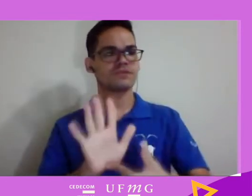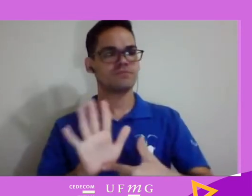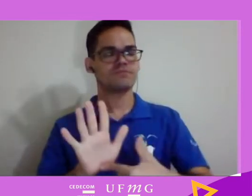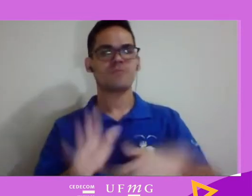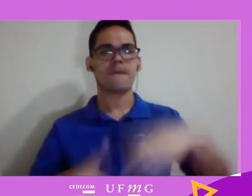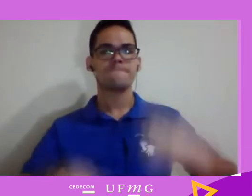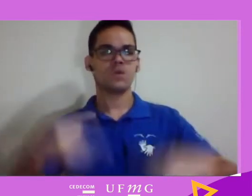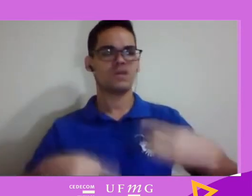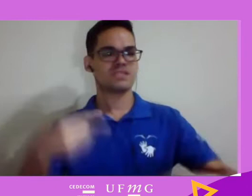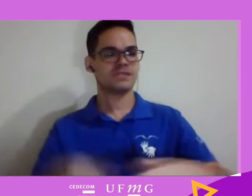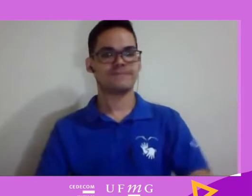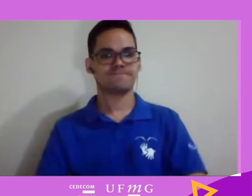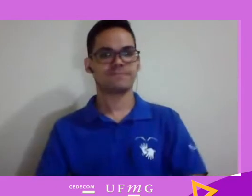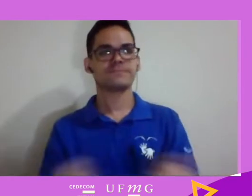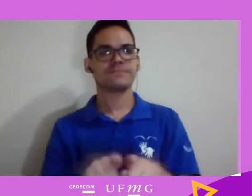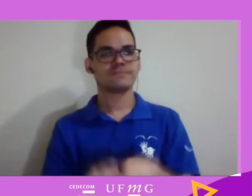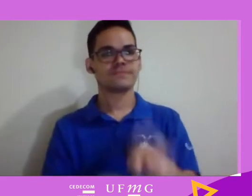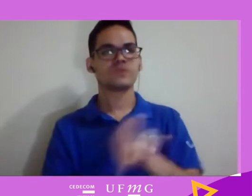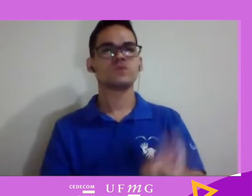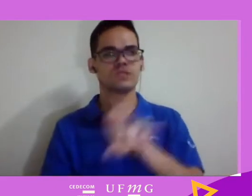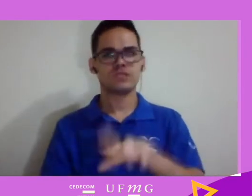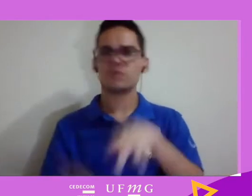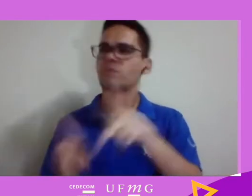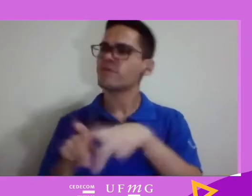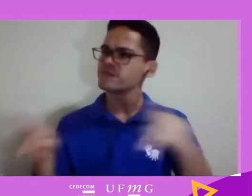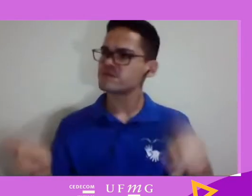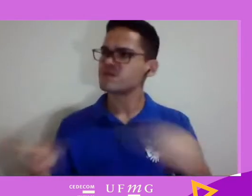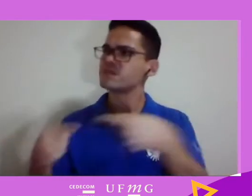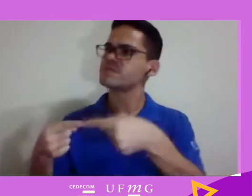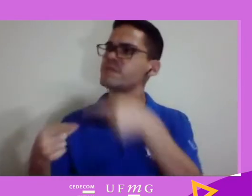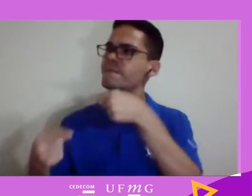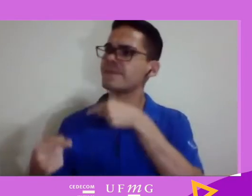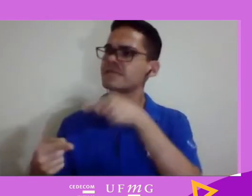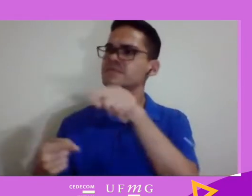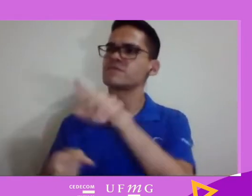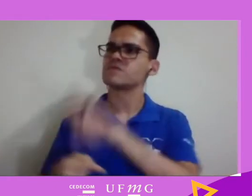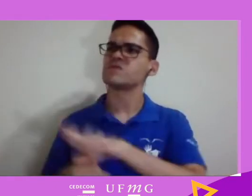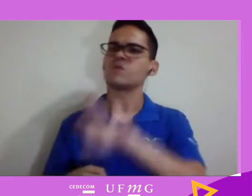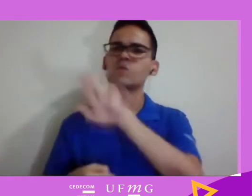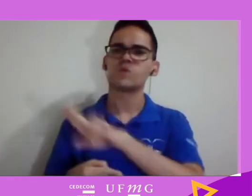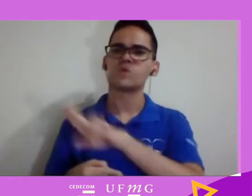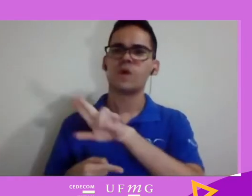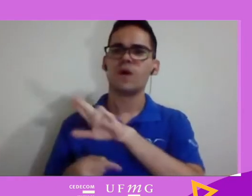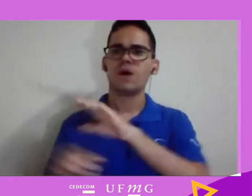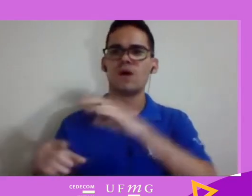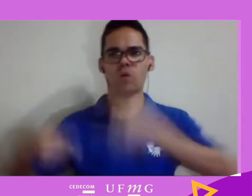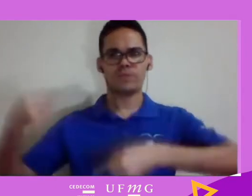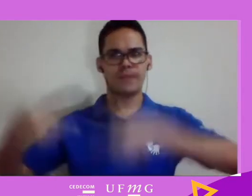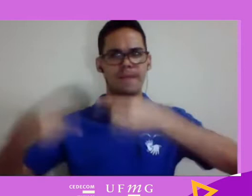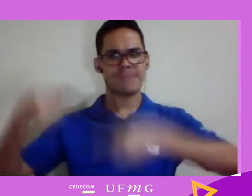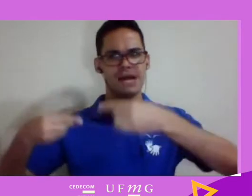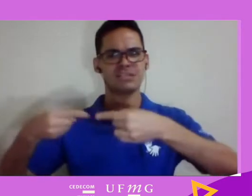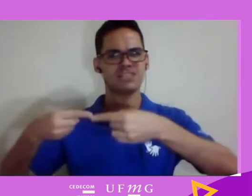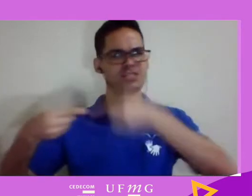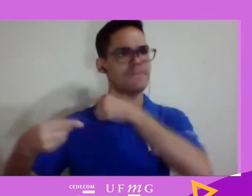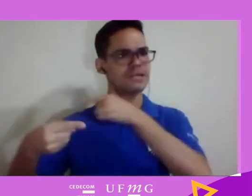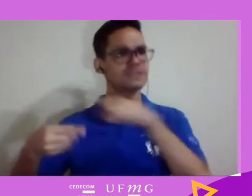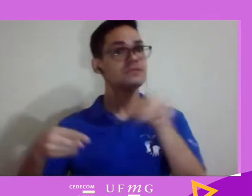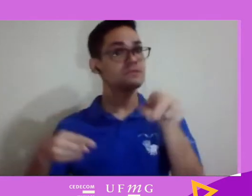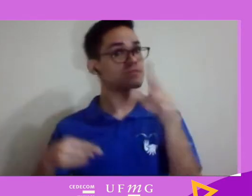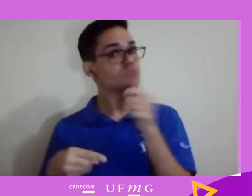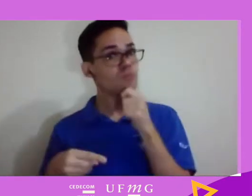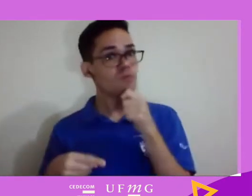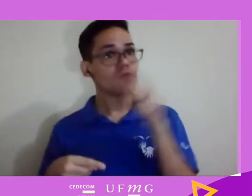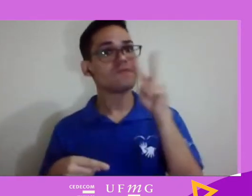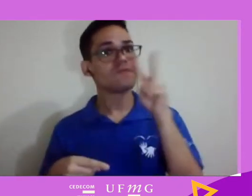debate na semana passada no Circo IEAT, um debate muito bom, queria até convidar quem não assistiu, que está disponível no YouTube, está lá no YouTube da CAC,